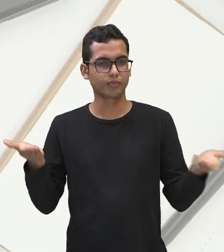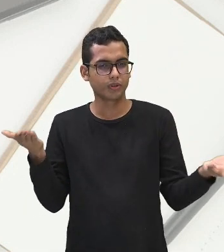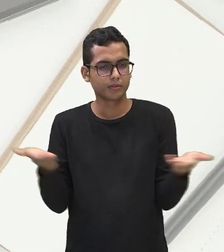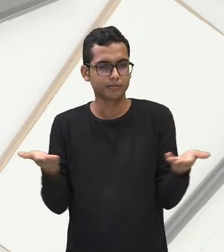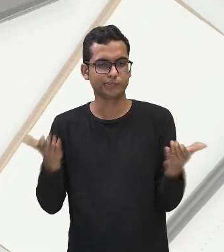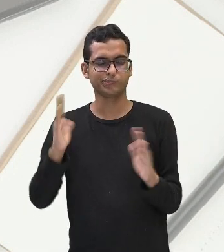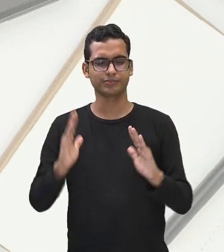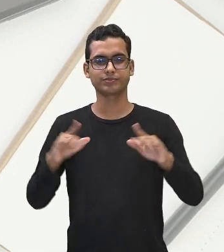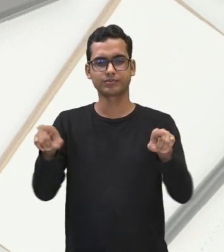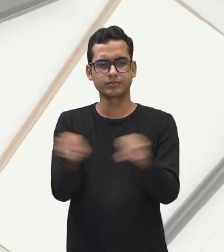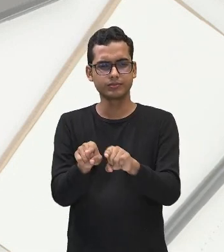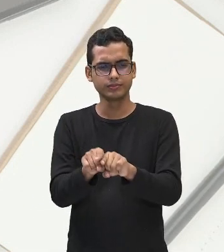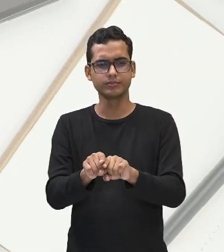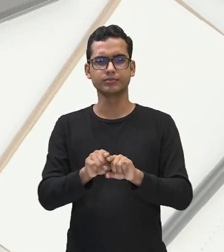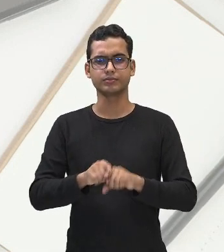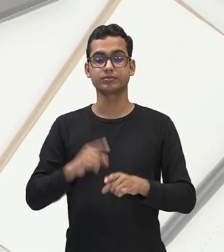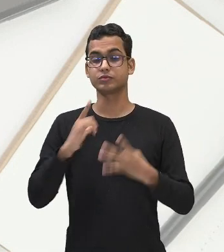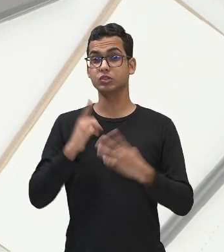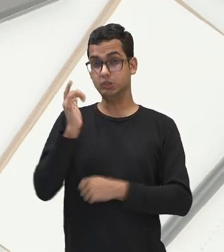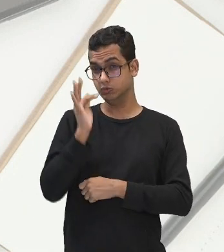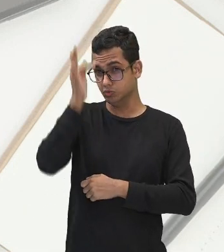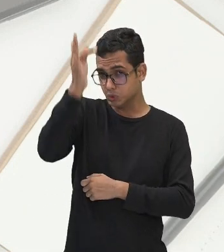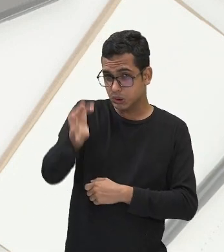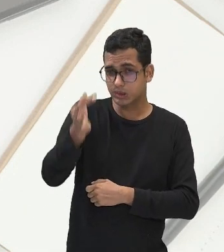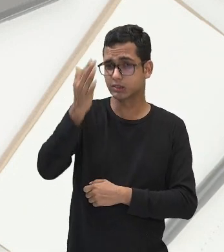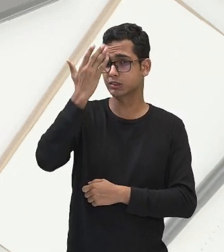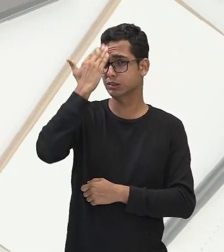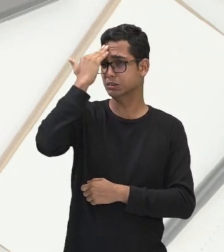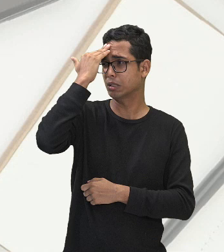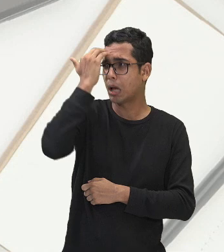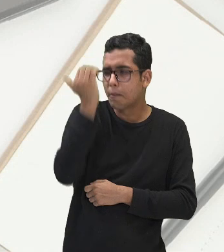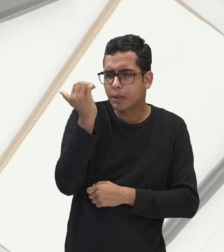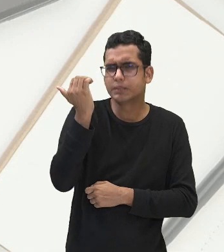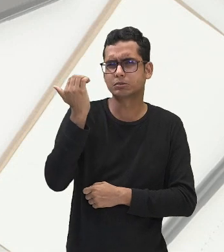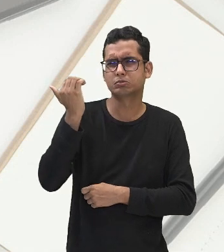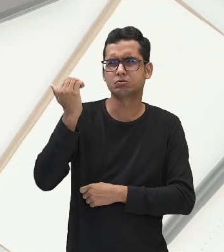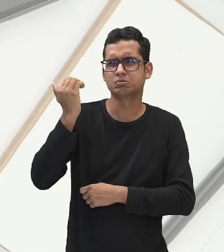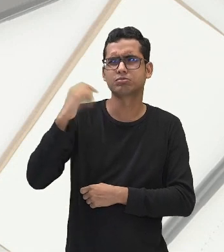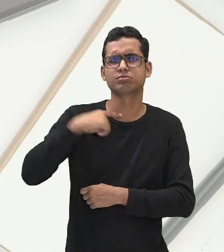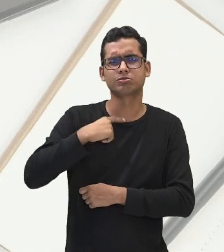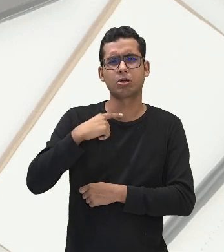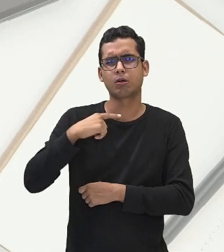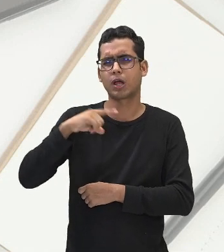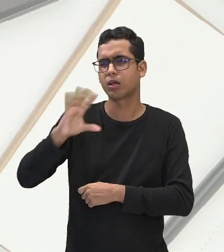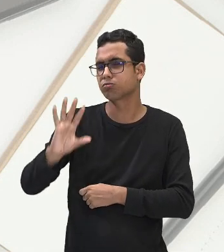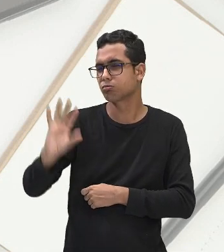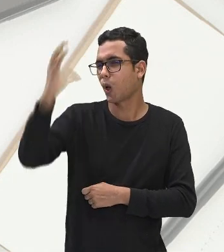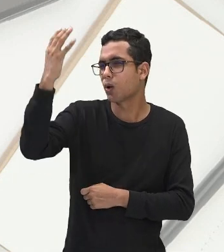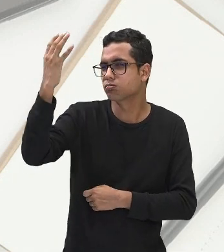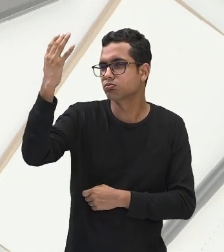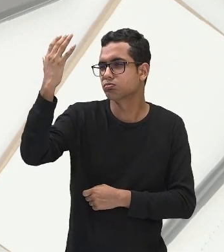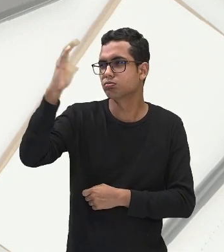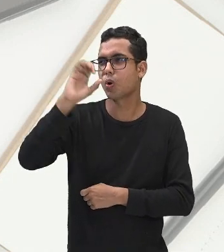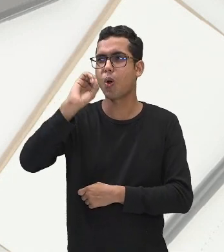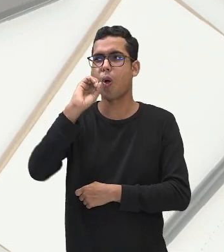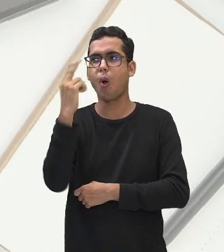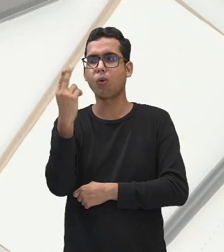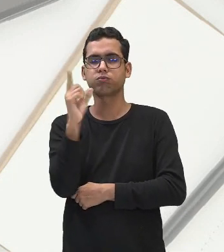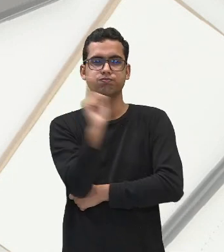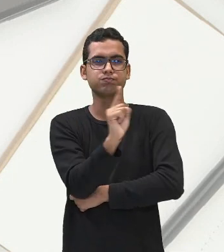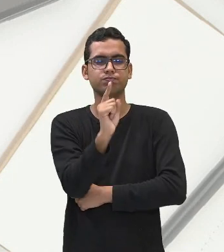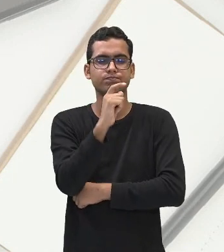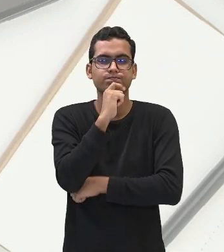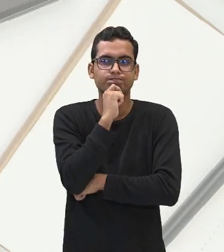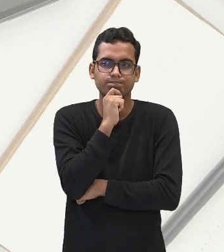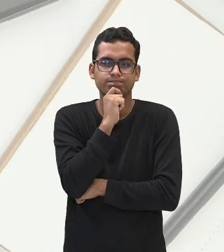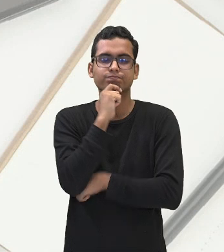de um futuro que a gente não sabe bem ali se ele vai acontecer, ele tem um valor incerto, então a gente utiliza